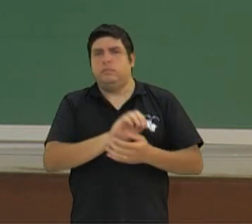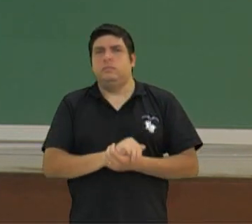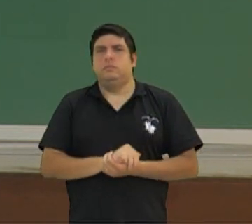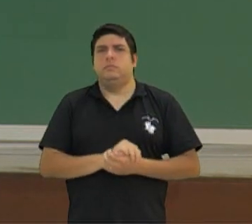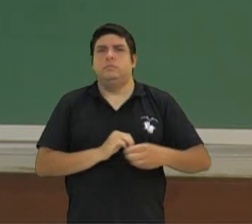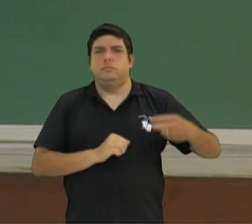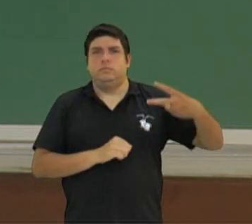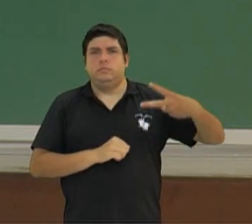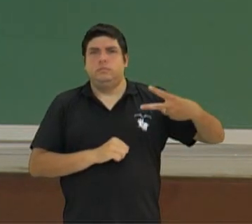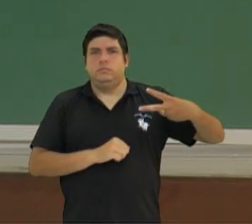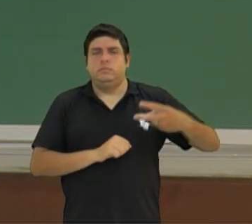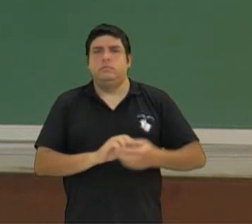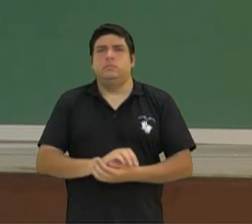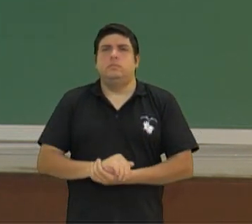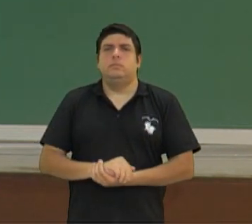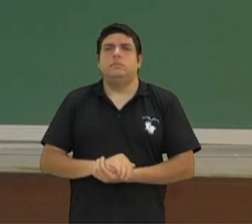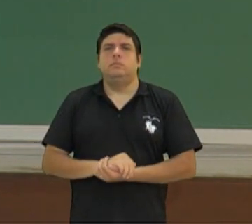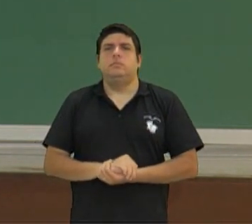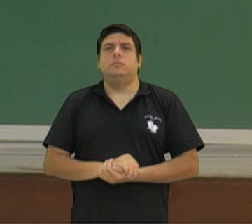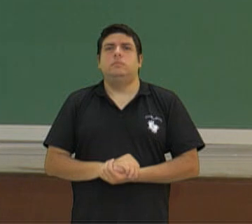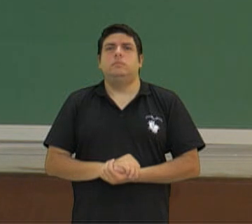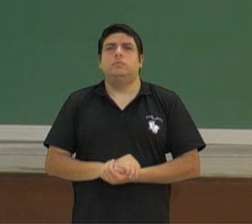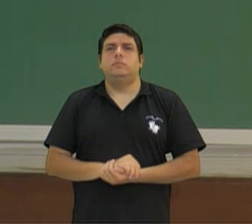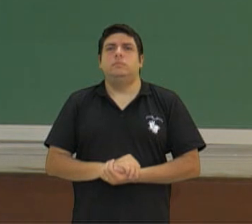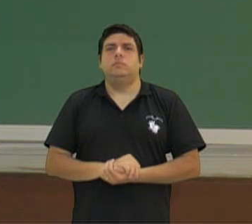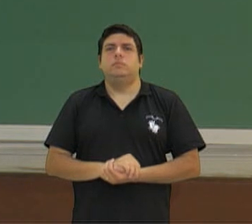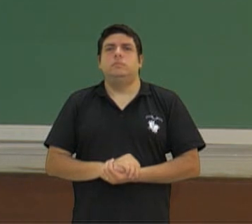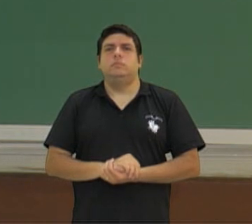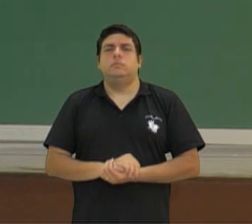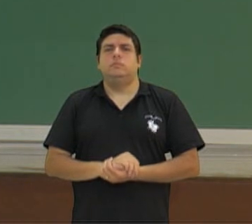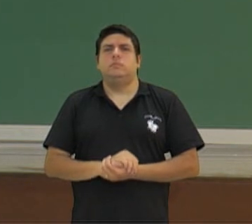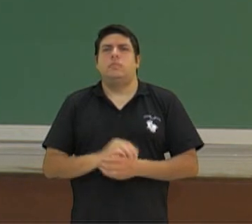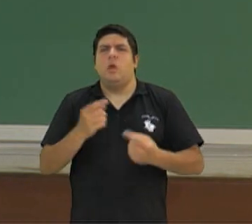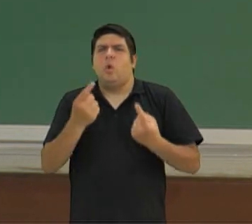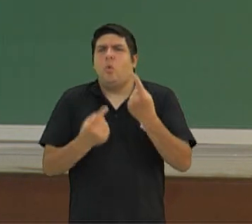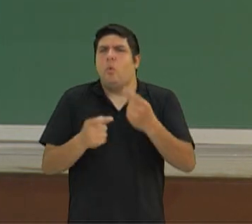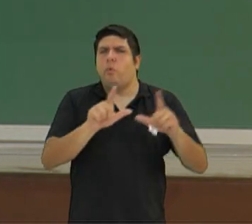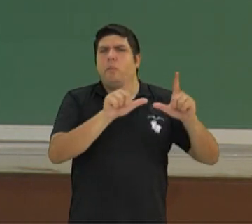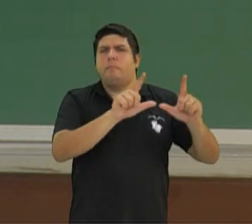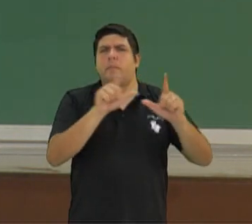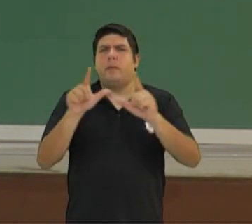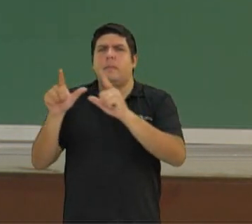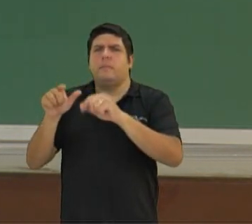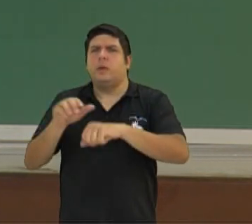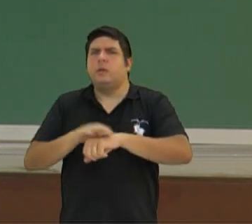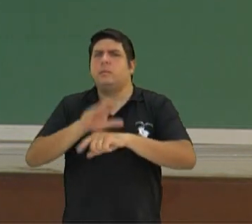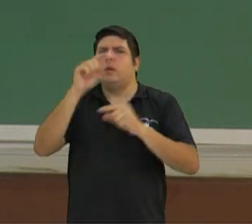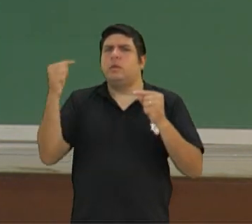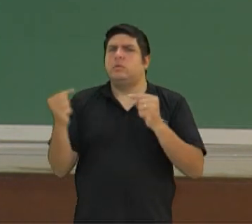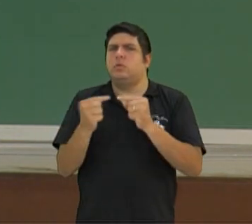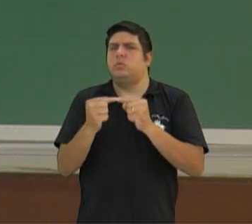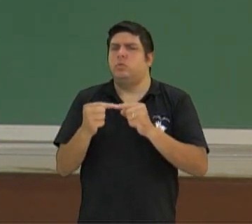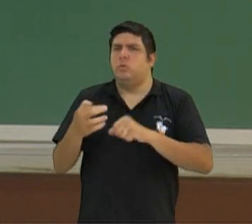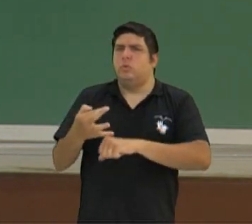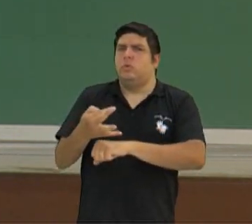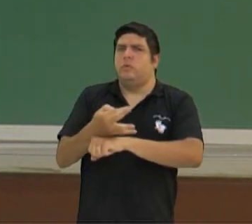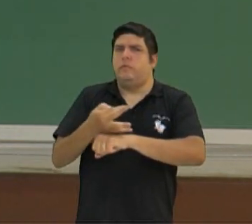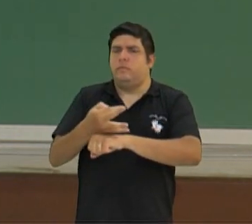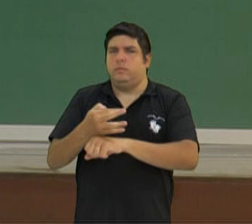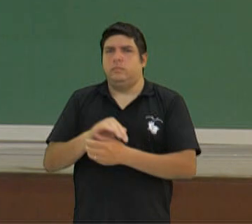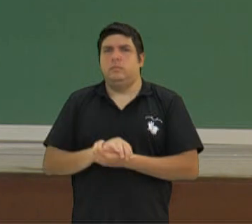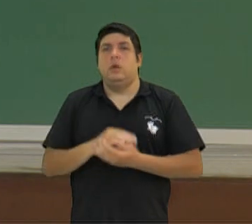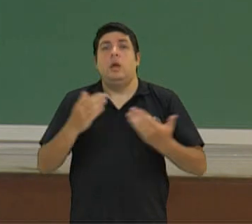what picture best represents this holiday? Qual imagem que melhor representa este feriado? Então, eu já estou adiantando que